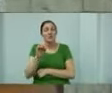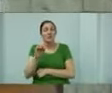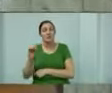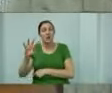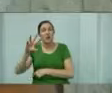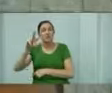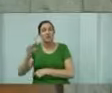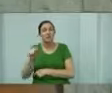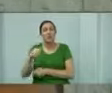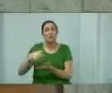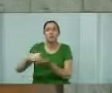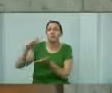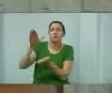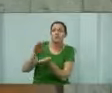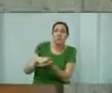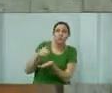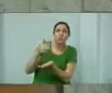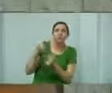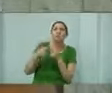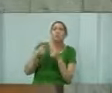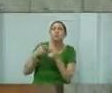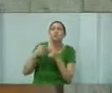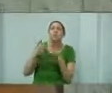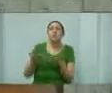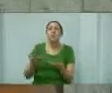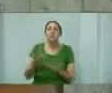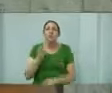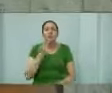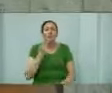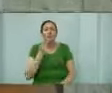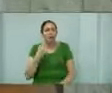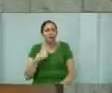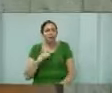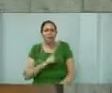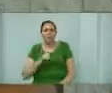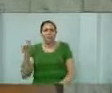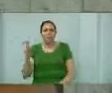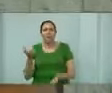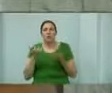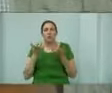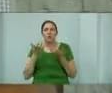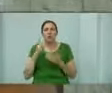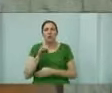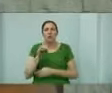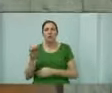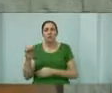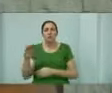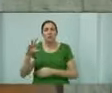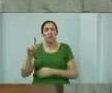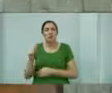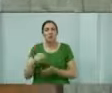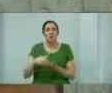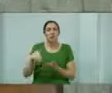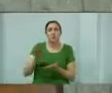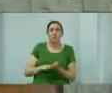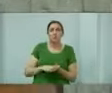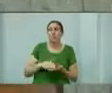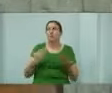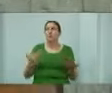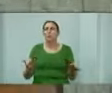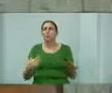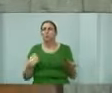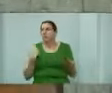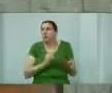de indenização, para quê? Para dizer assim, olha, nós estamos saindo, eu quero 100 milhões. Tá, mas vocês estão aqui há 50 anos,